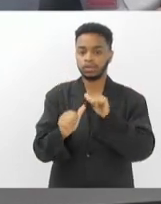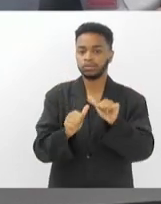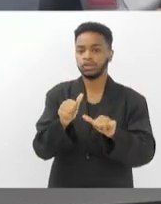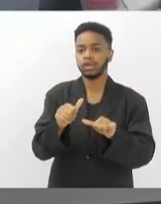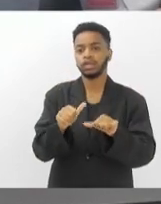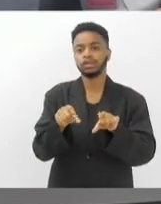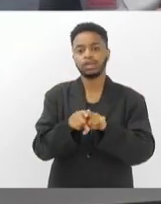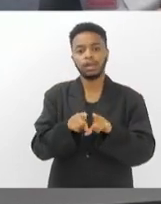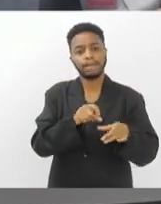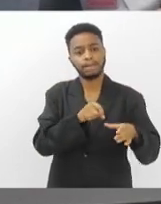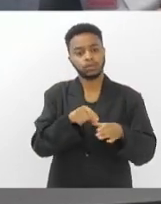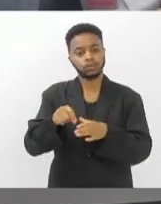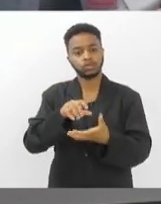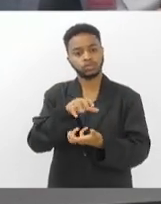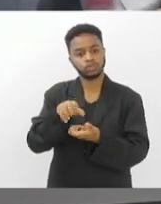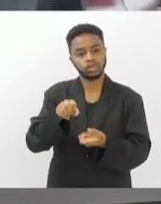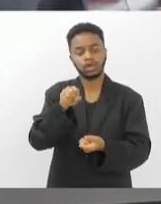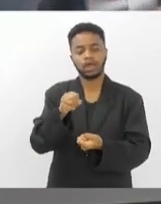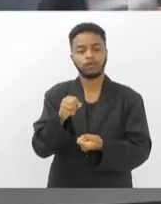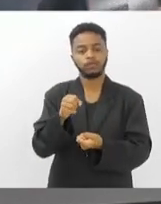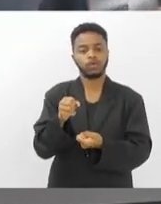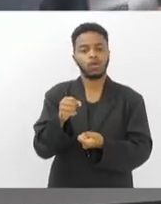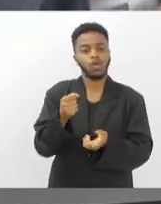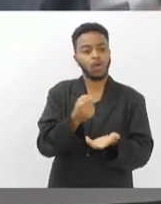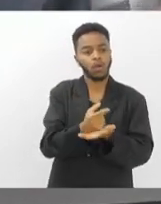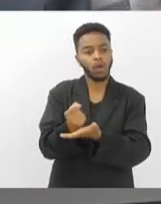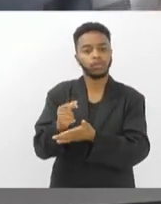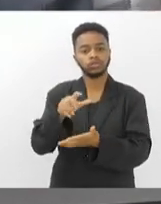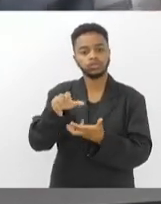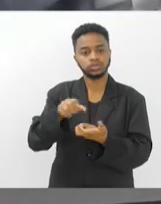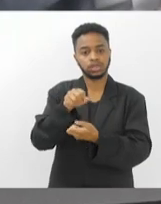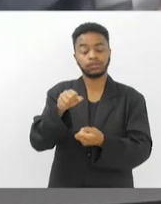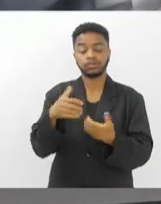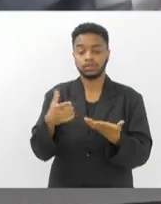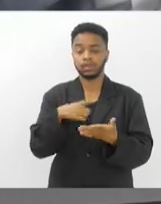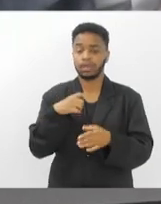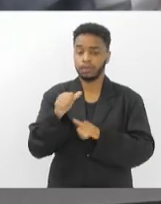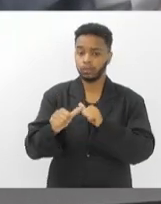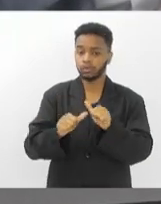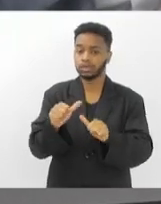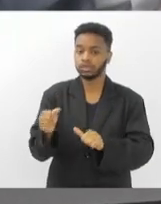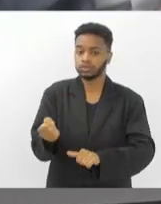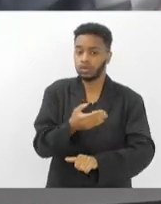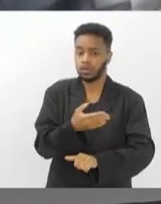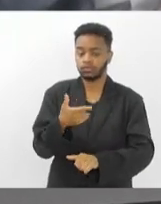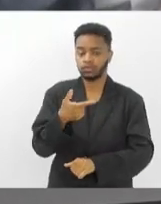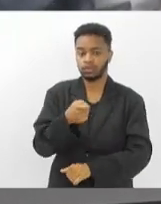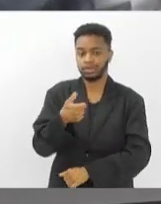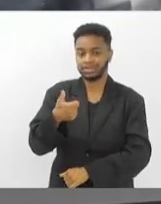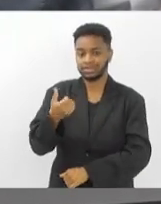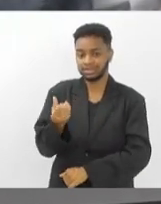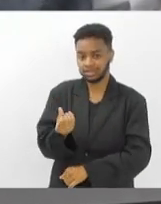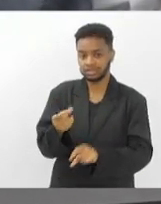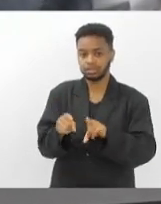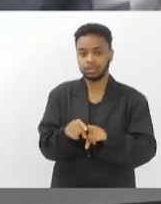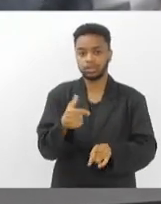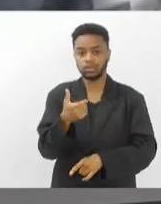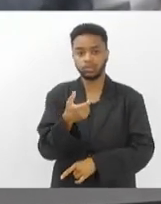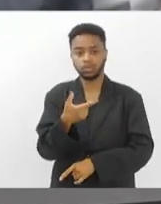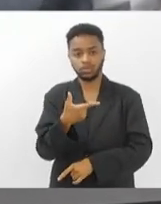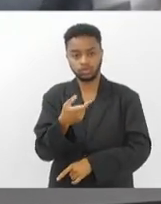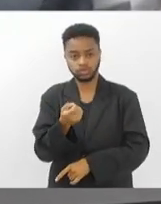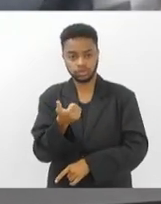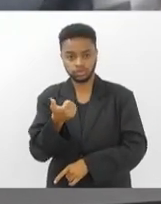sustentável, consumo sustentável. Ou seja, as modificações mais recentes de 2016 e 2018, que